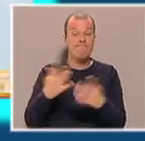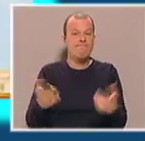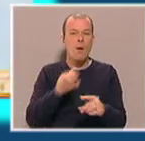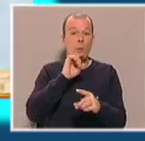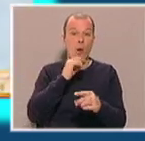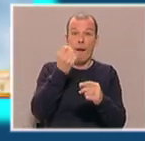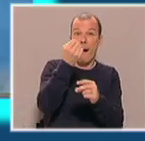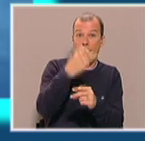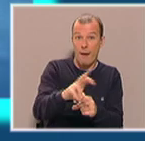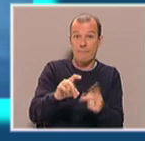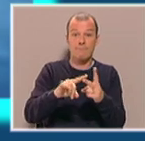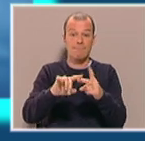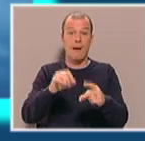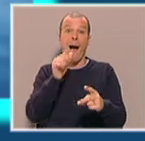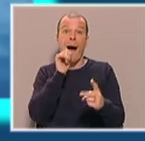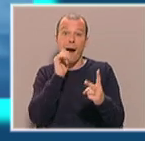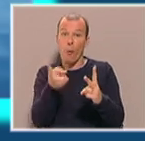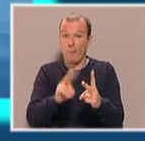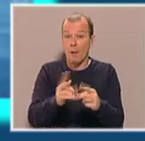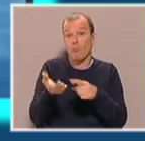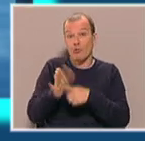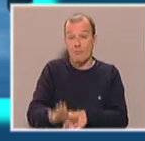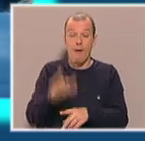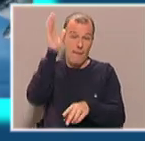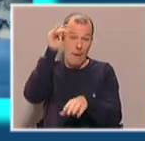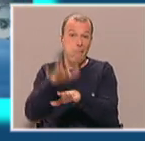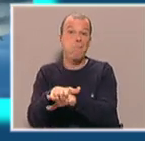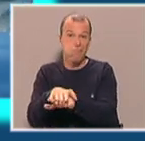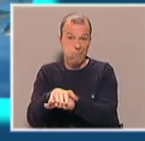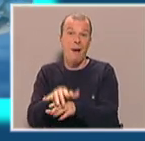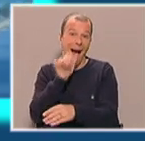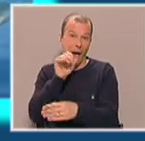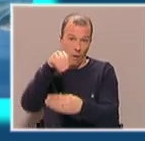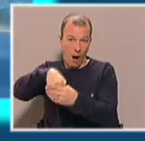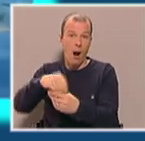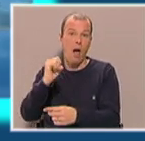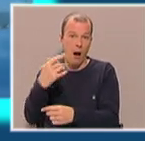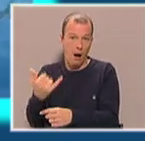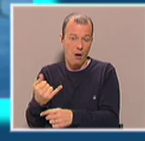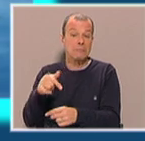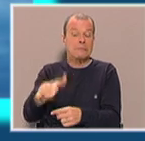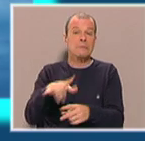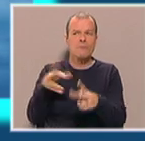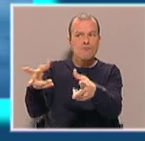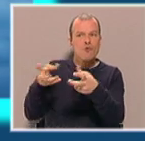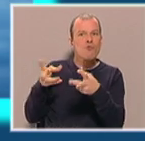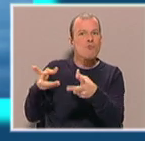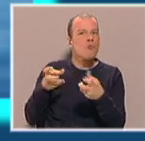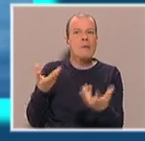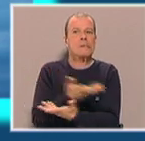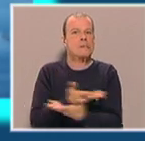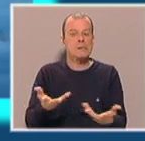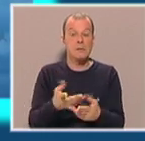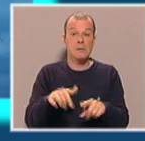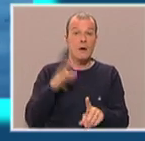ser do ar da atmosfera ou da água, no caso dos animais aquáticos. Para conseguirem captar o oxigênio,